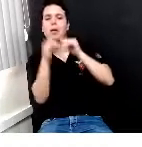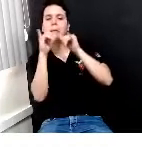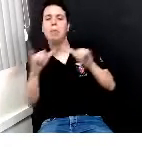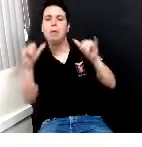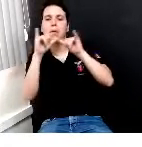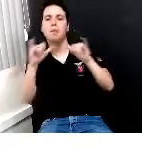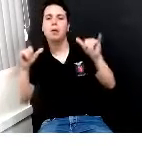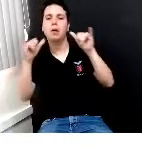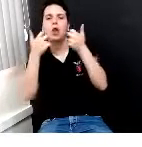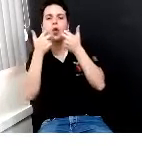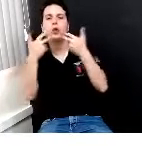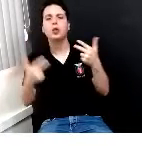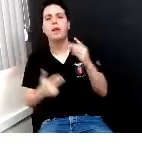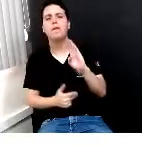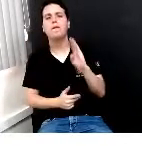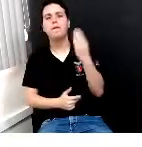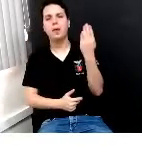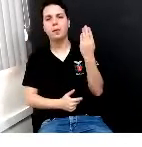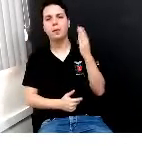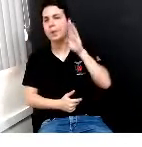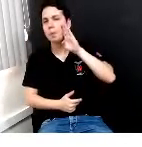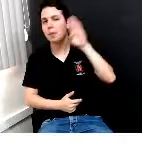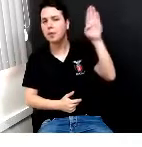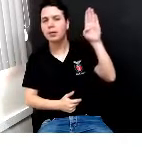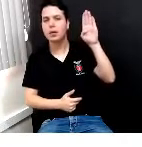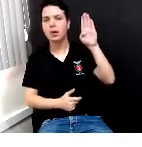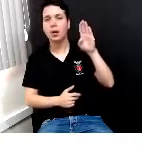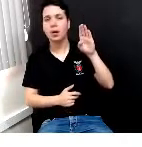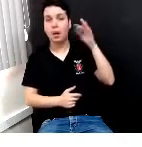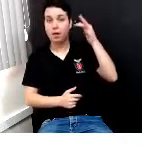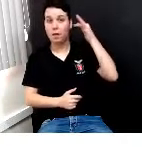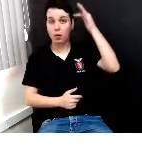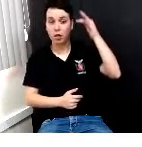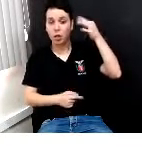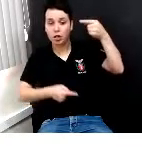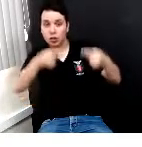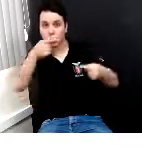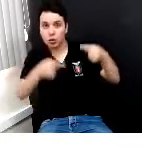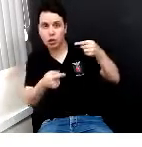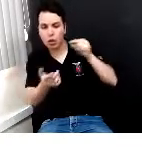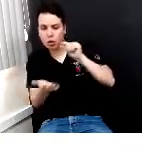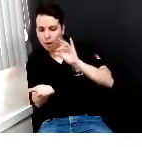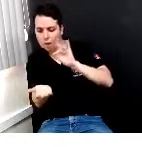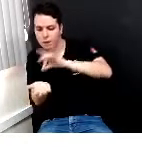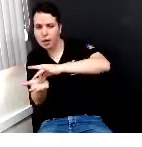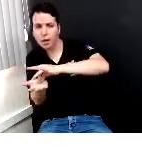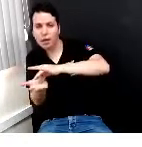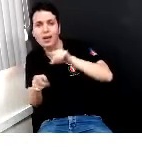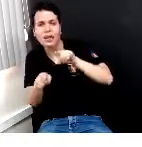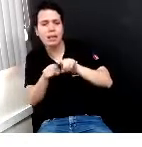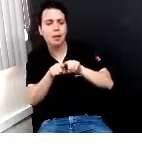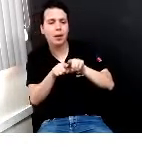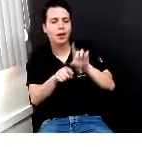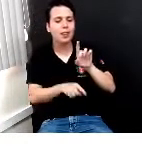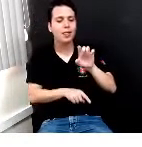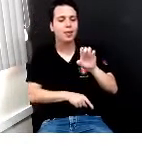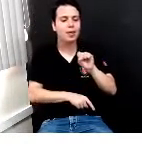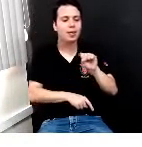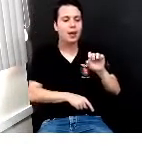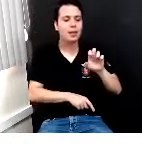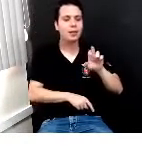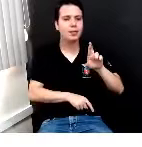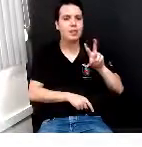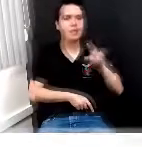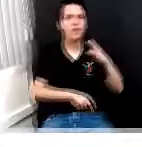notícias falsas, e principalmente a intenção de filosofia não discutir a questão da verdade, o desserviço que uma notícia